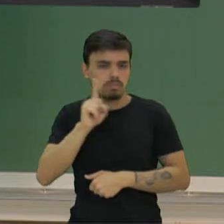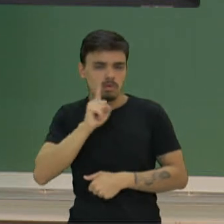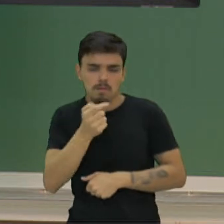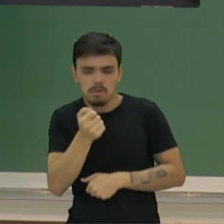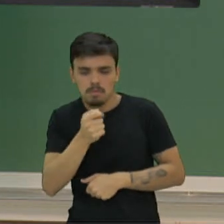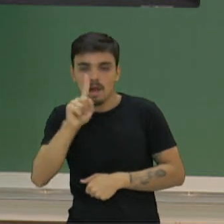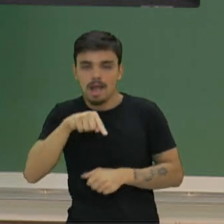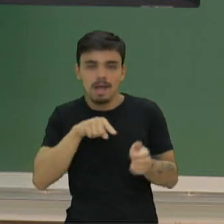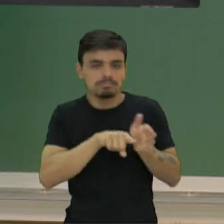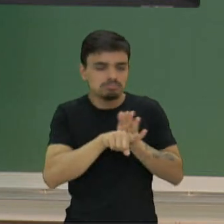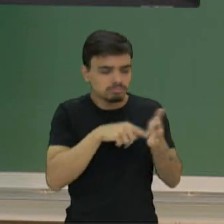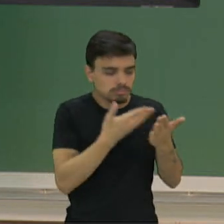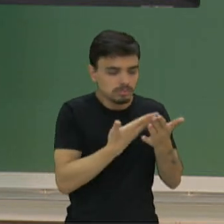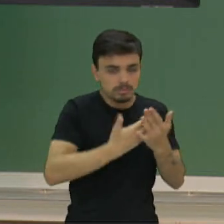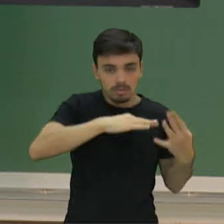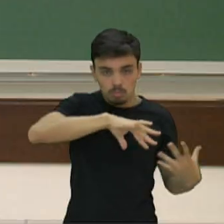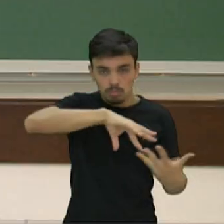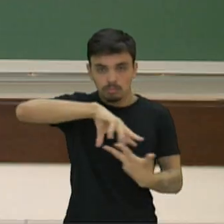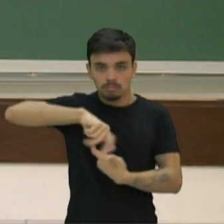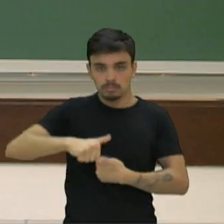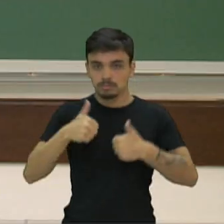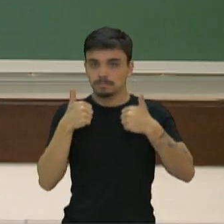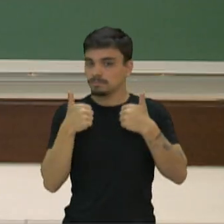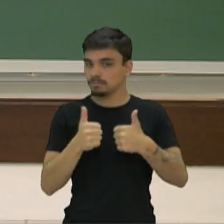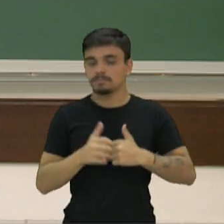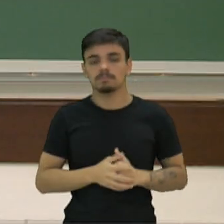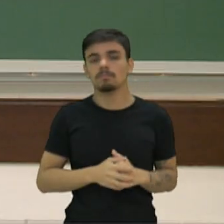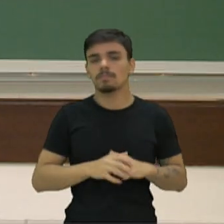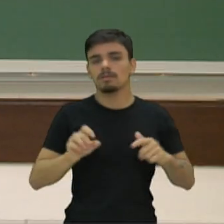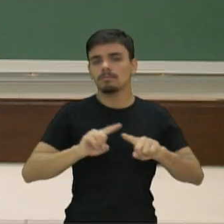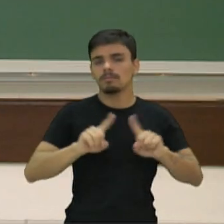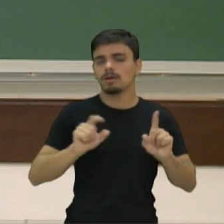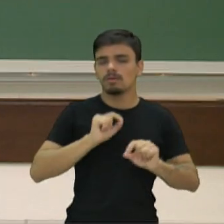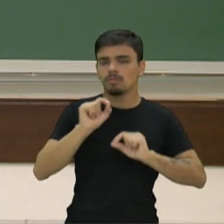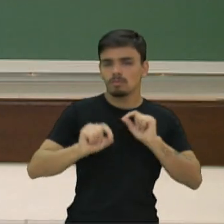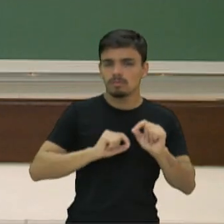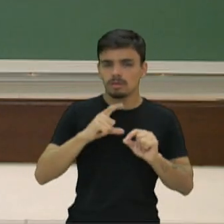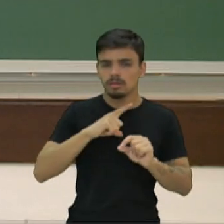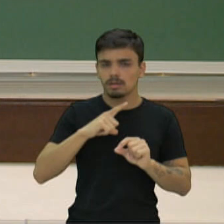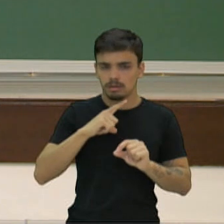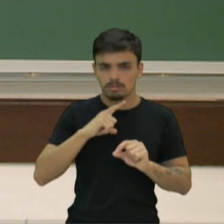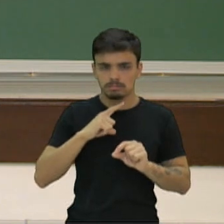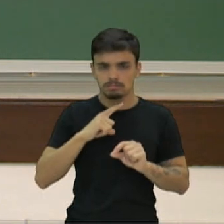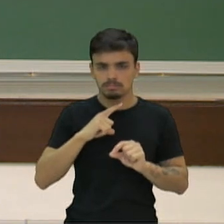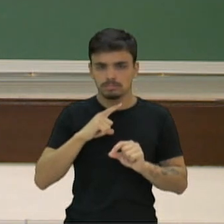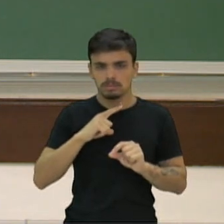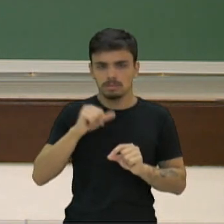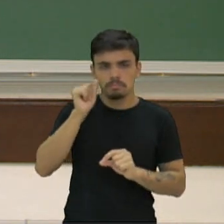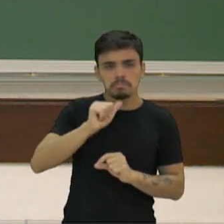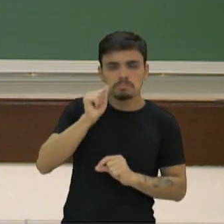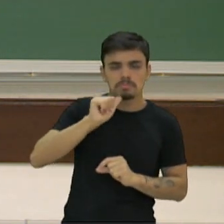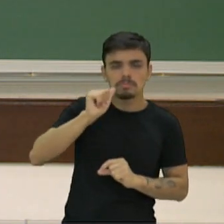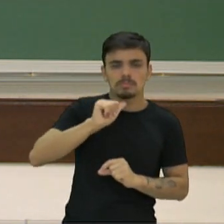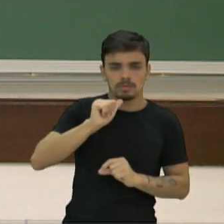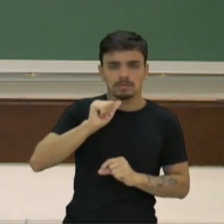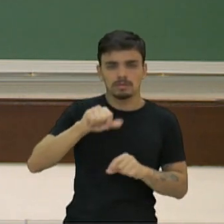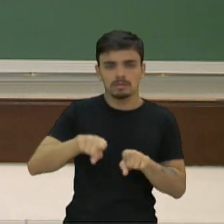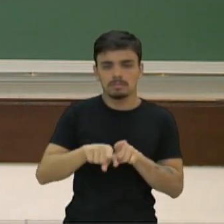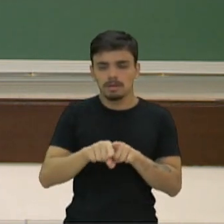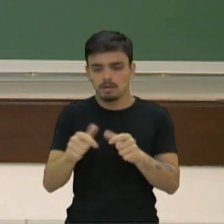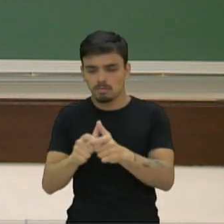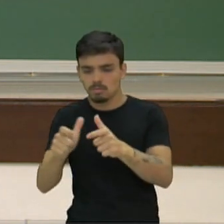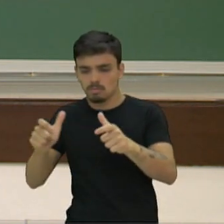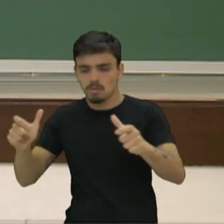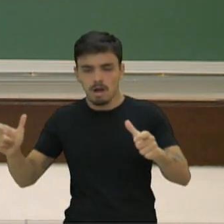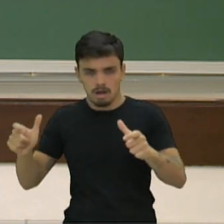Um estudo mundial. Beleza. Entre os compostos que existem, né, as mulheres têm em quantidade